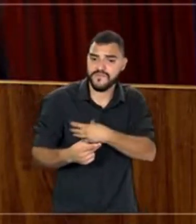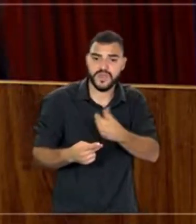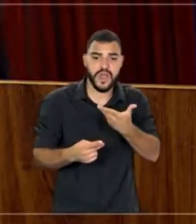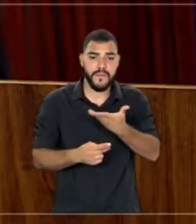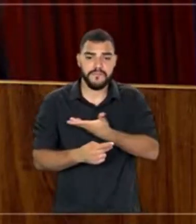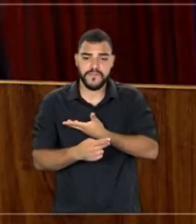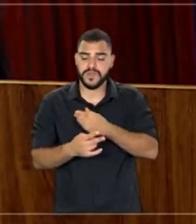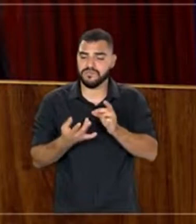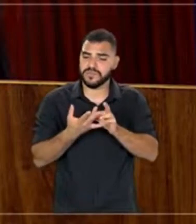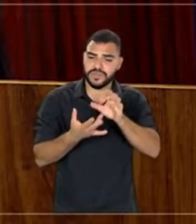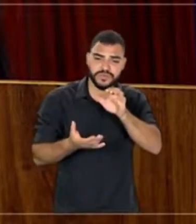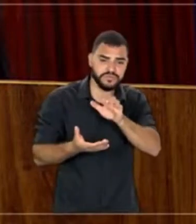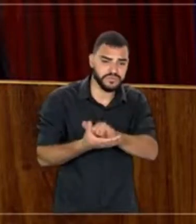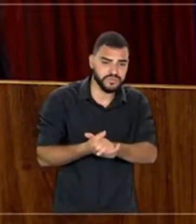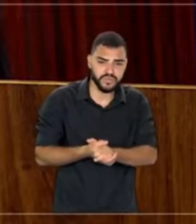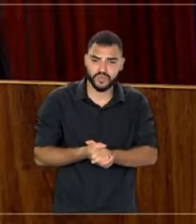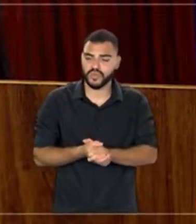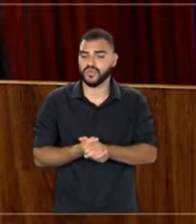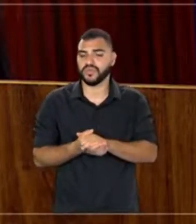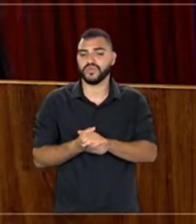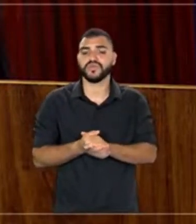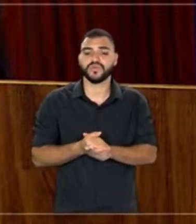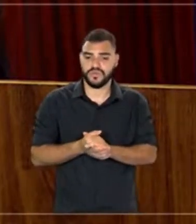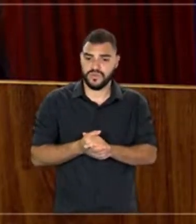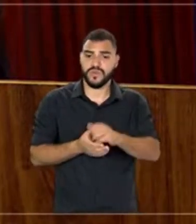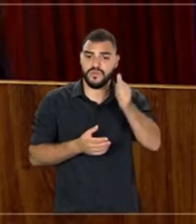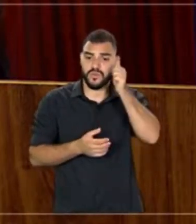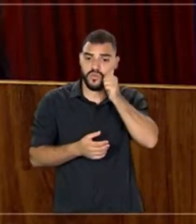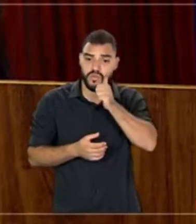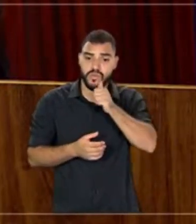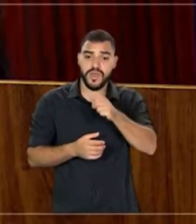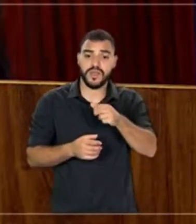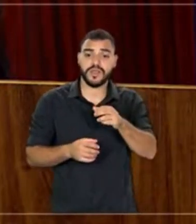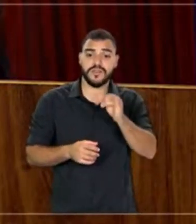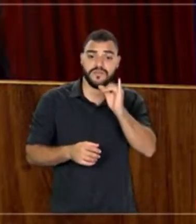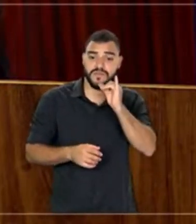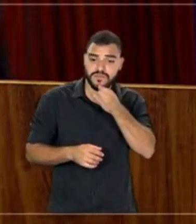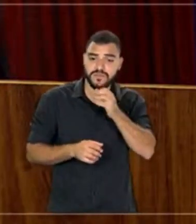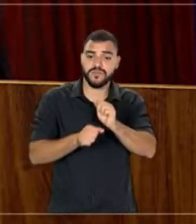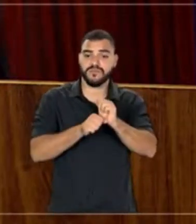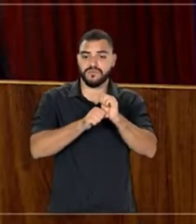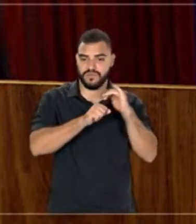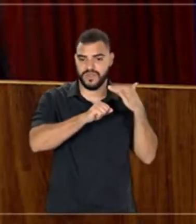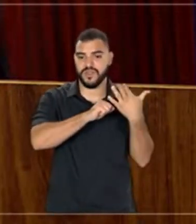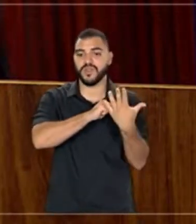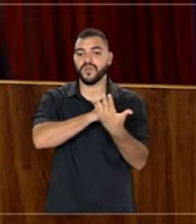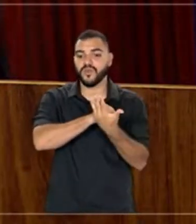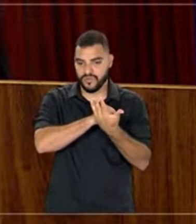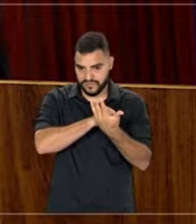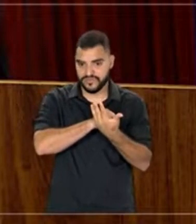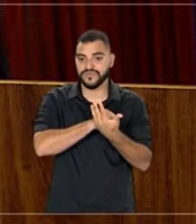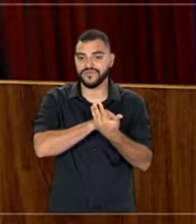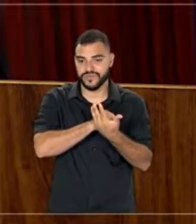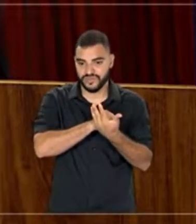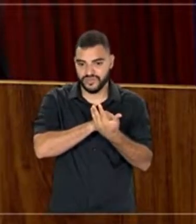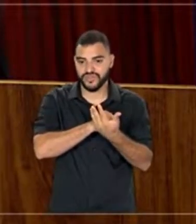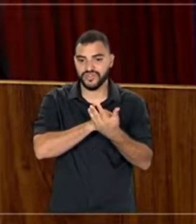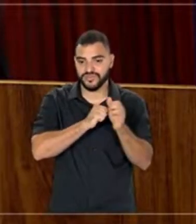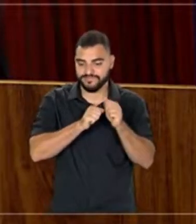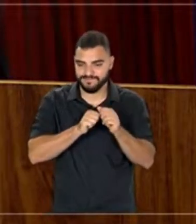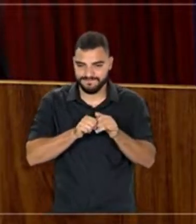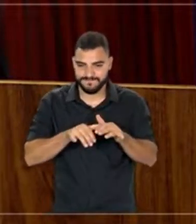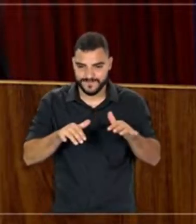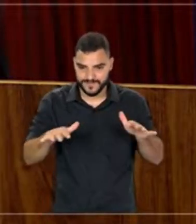amigos, maridos, mulheres, pela terrível pandemia causada pela Covid-19 e